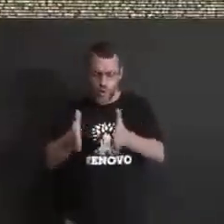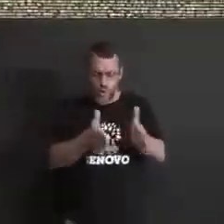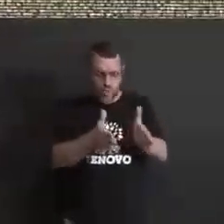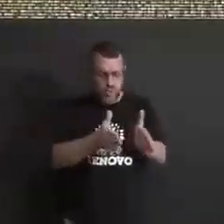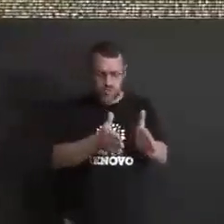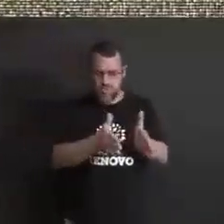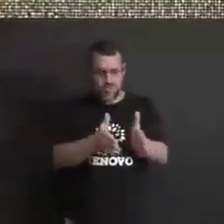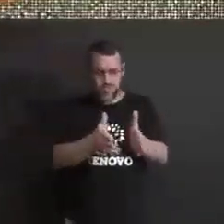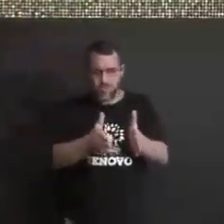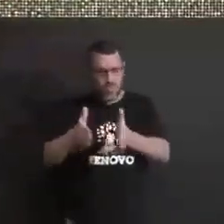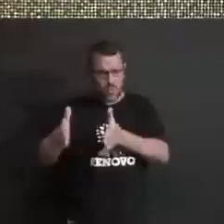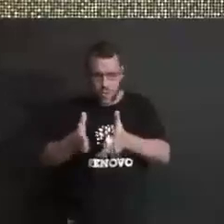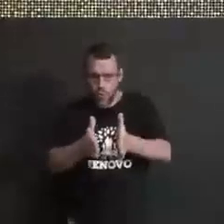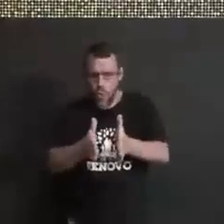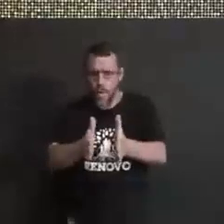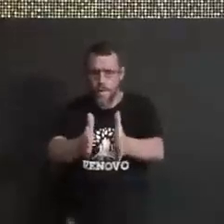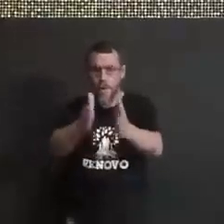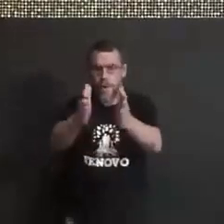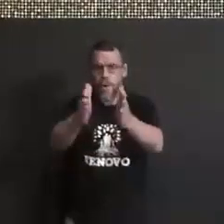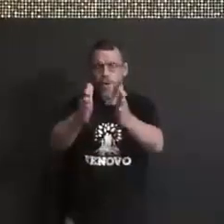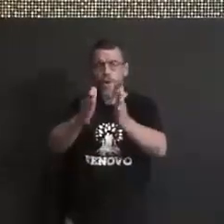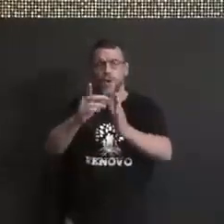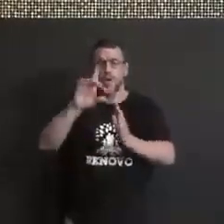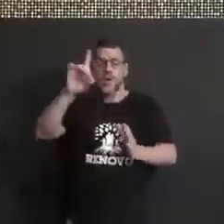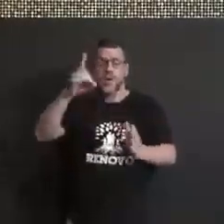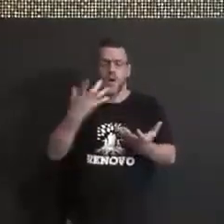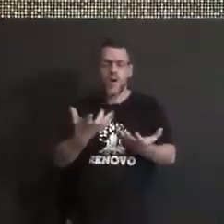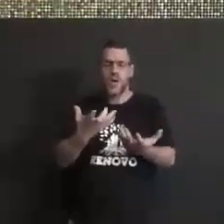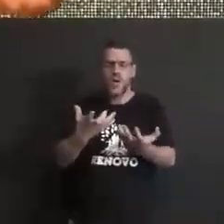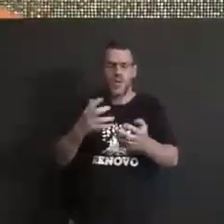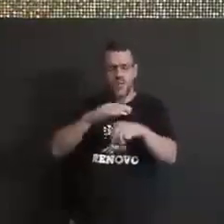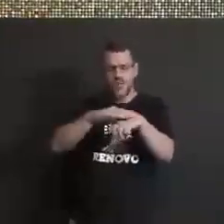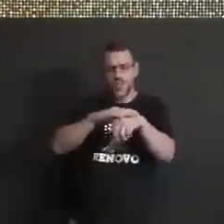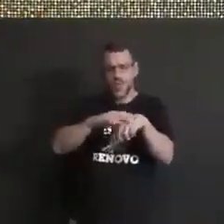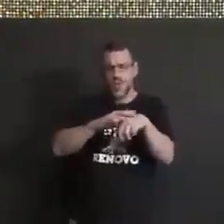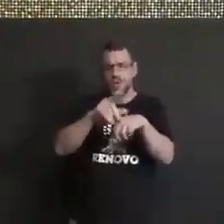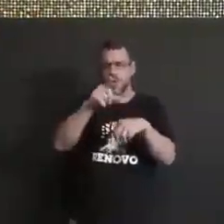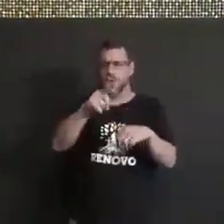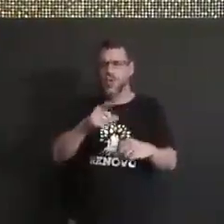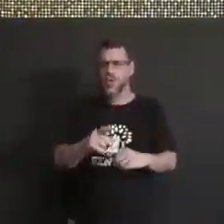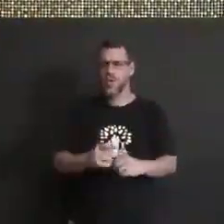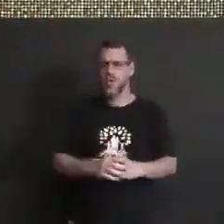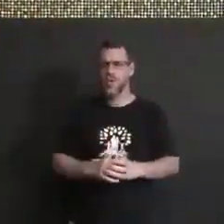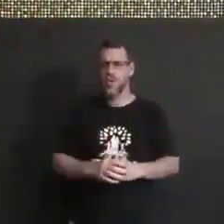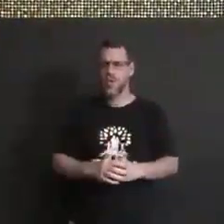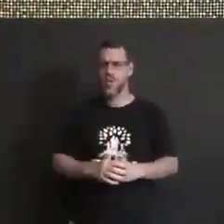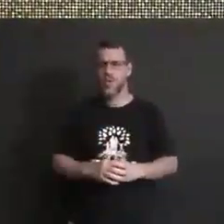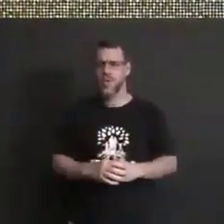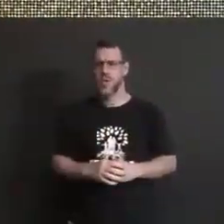Deus quer ter uma conversa com você. Deus tem um chamado para você.